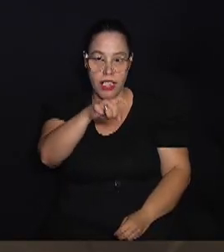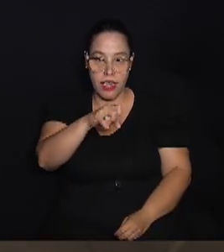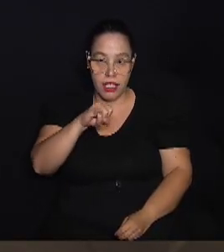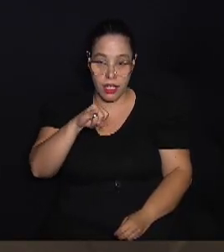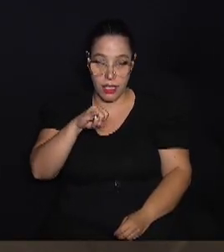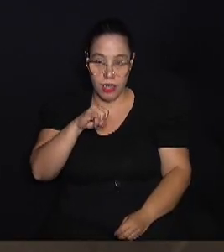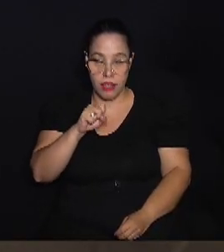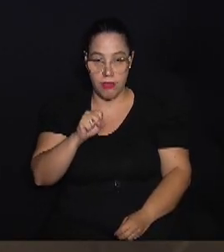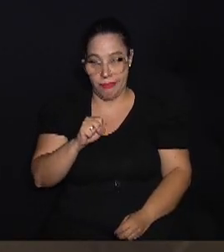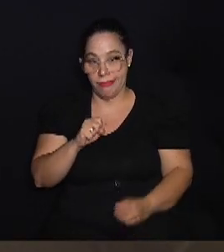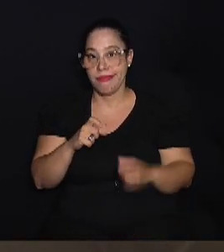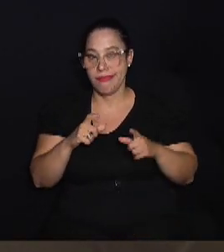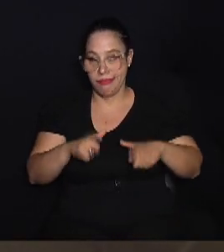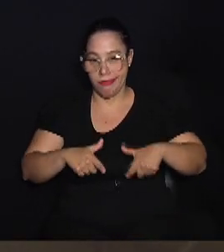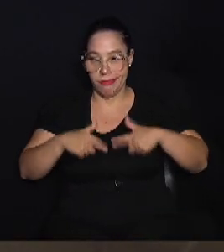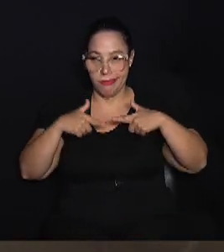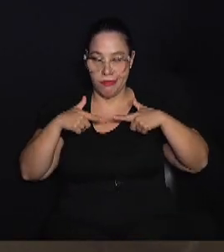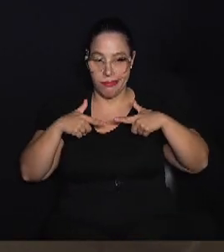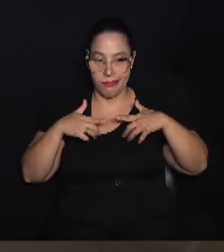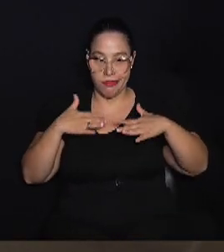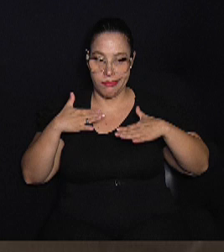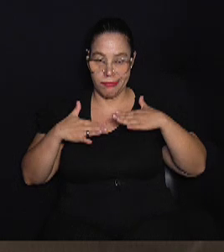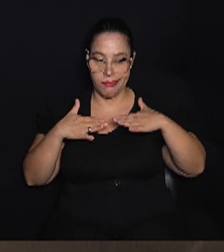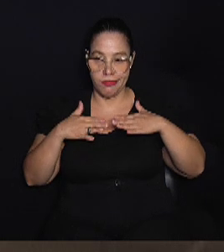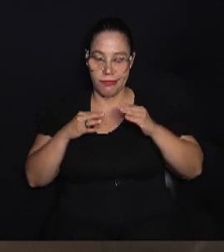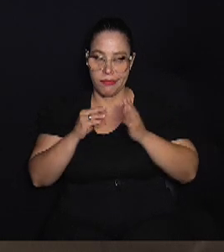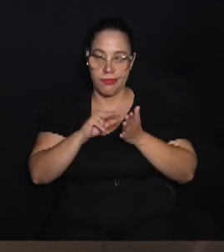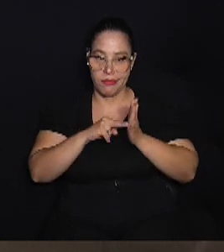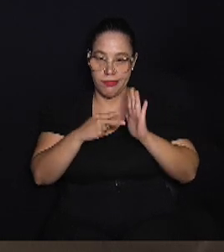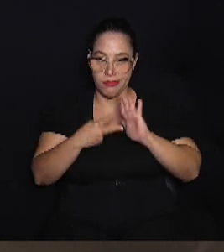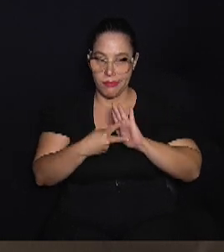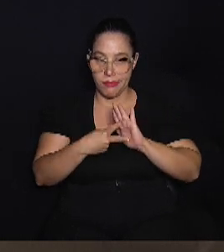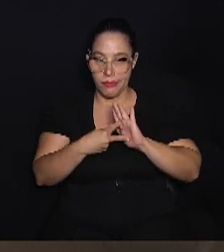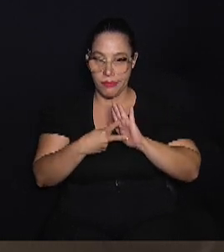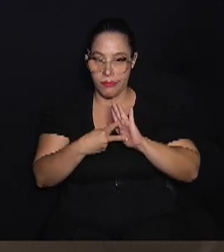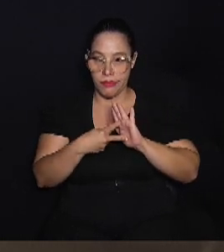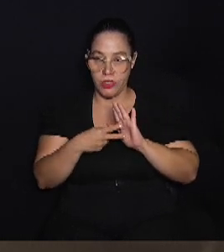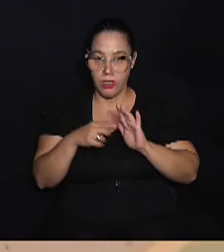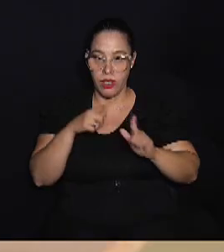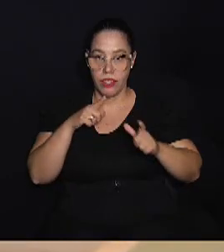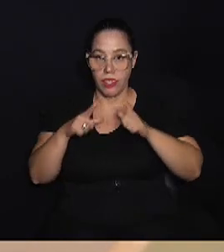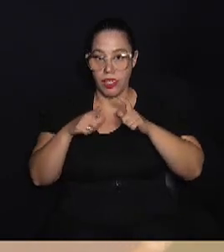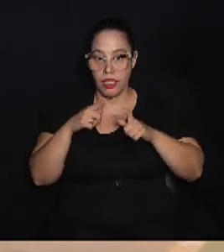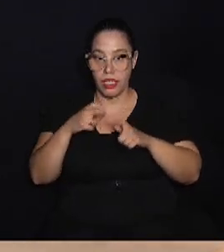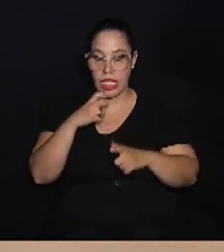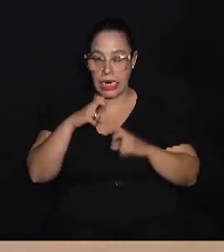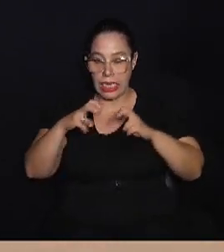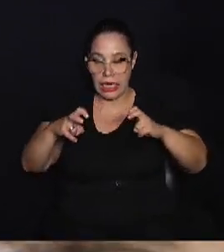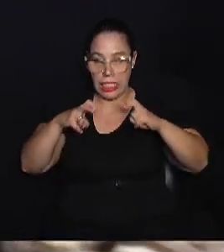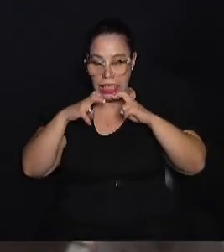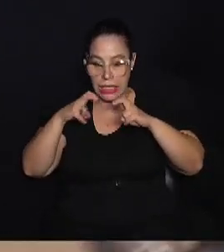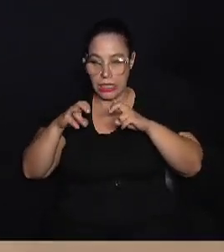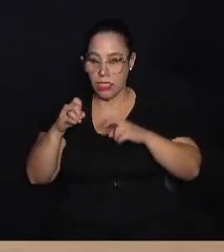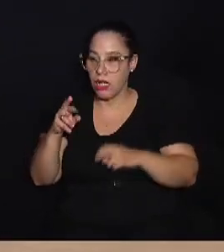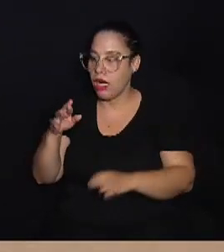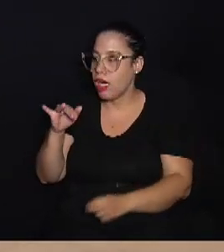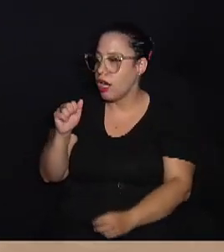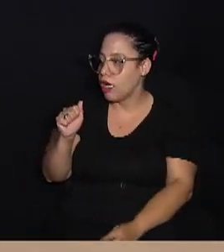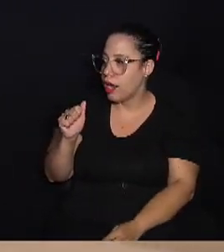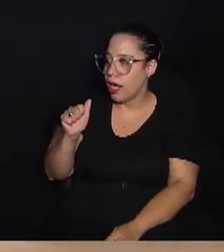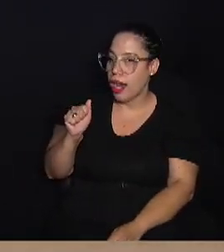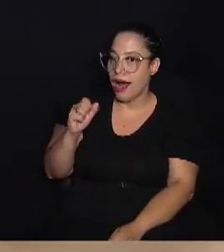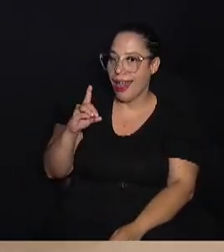nosso escudo, né? Várias simbologias por trás, mas outros times aí tem até grito de torcida. E o Rafa, você falou da ADA Camp,